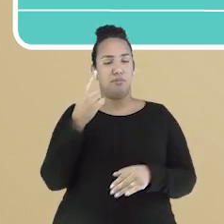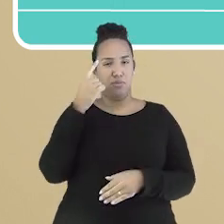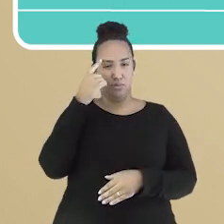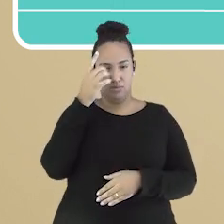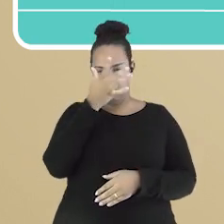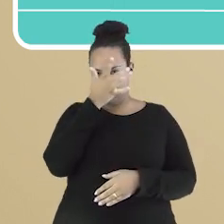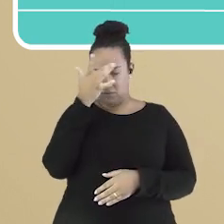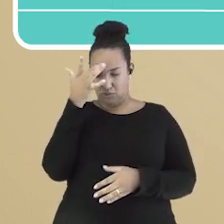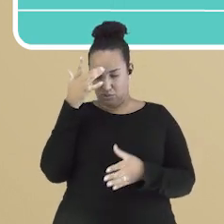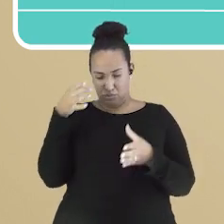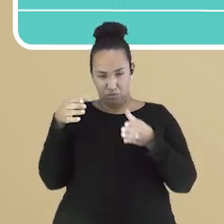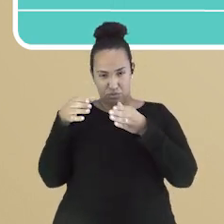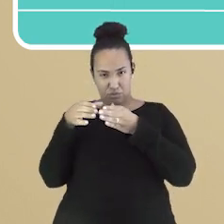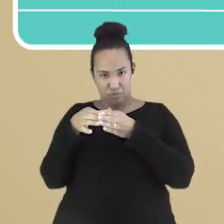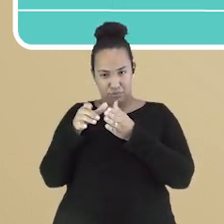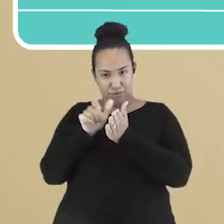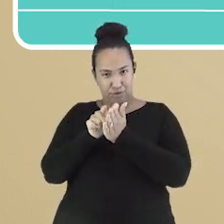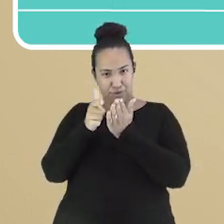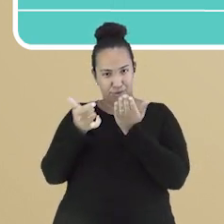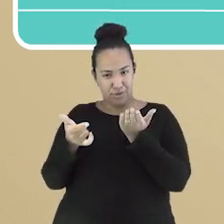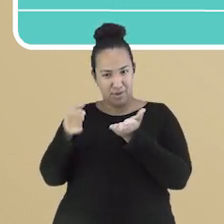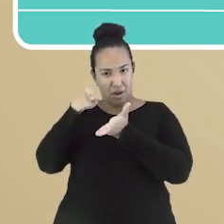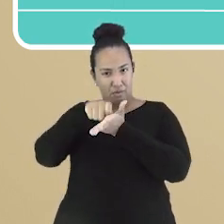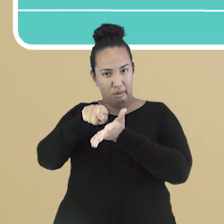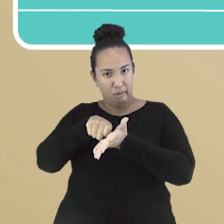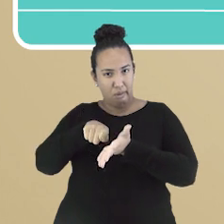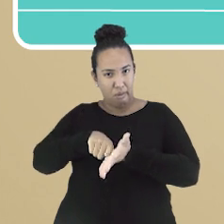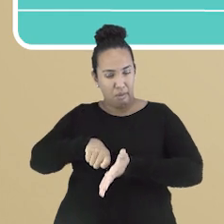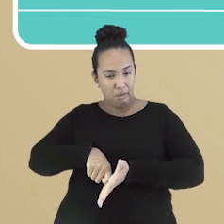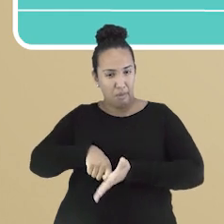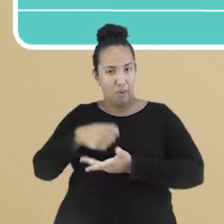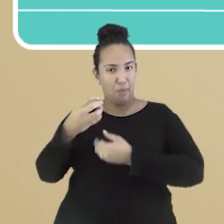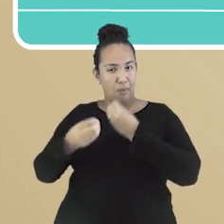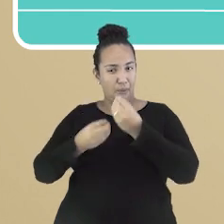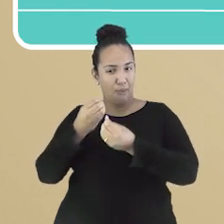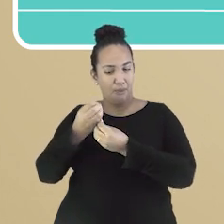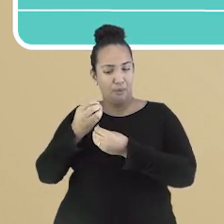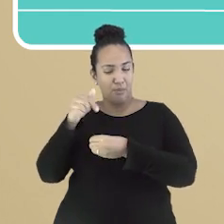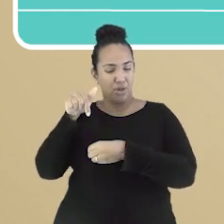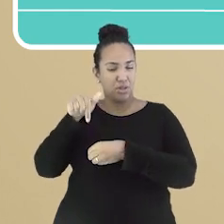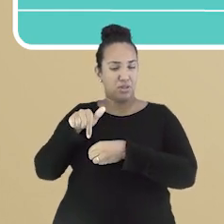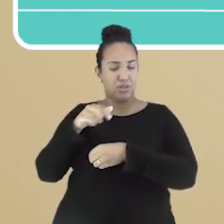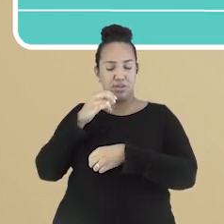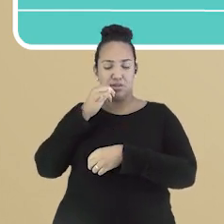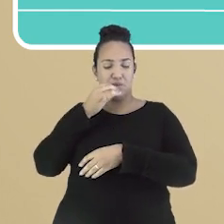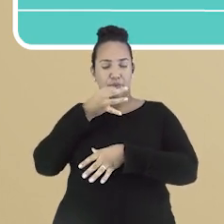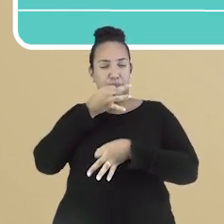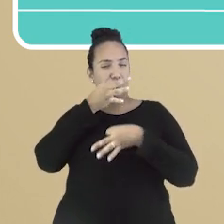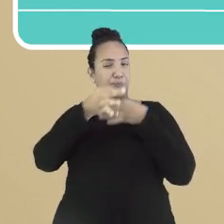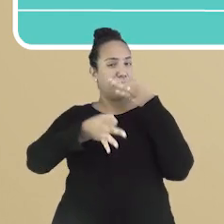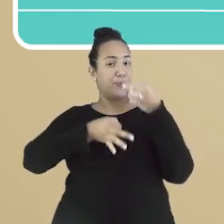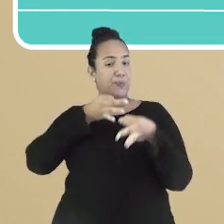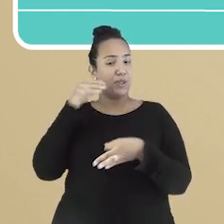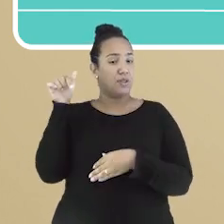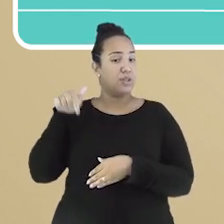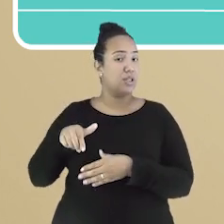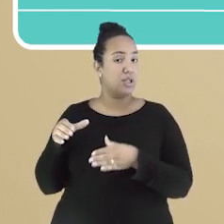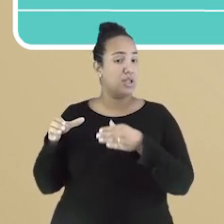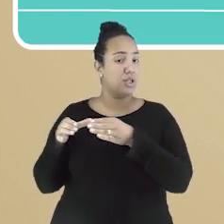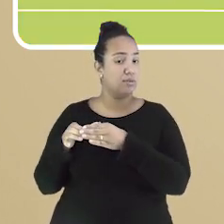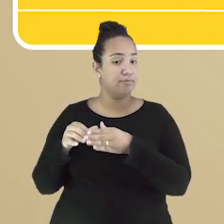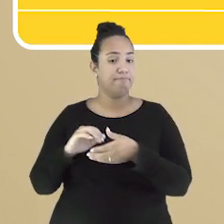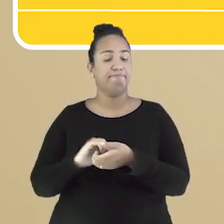perguntou se a equipe que compõe a escrita do jornal, da revista ou a produção do telejornal pudessem expressar suas